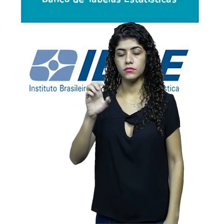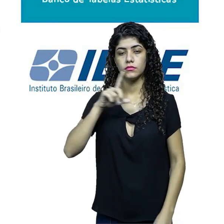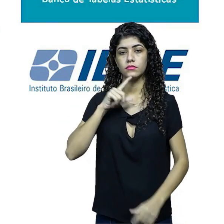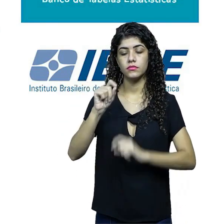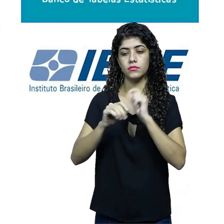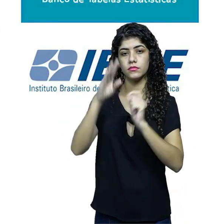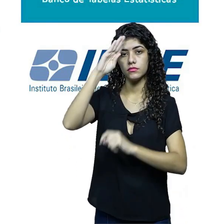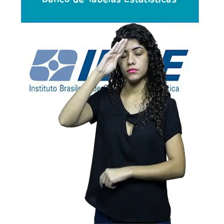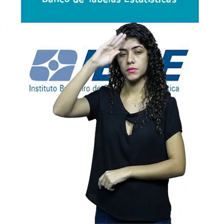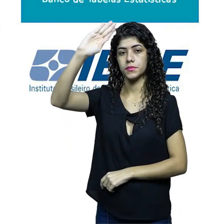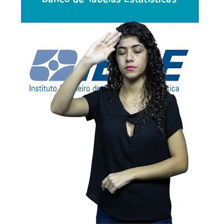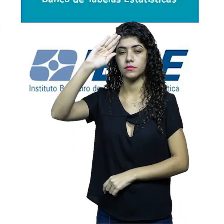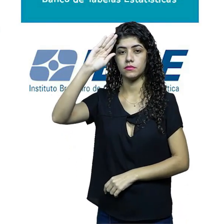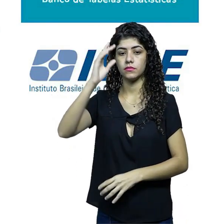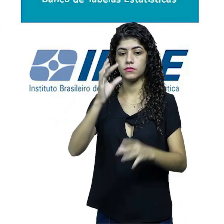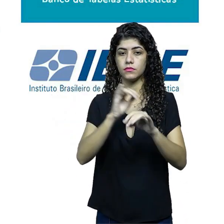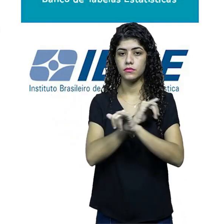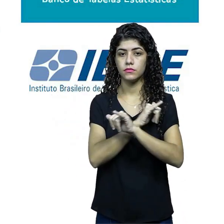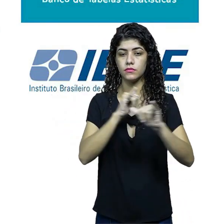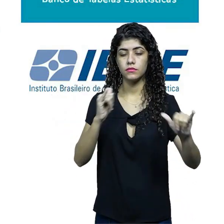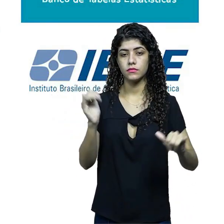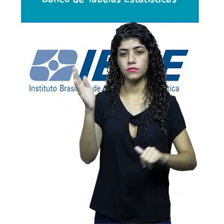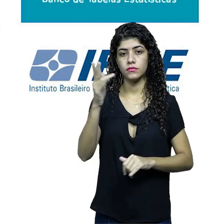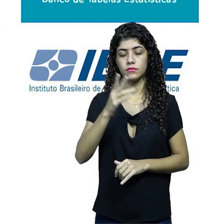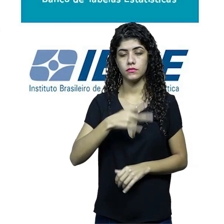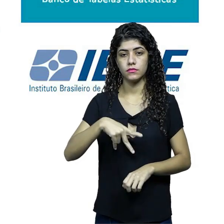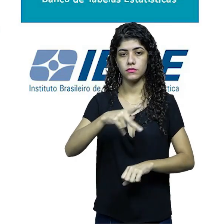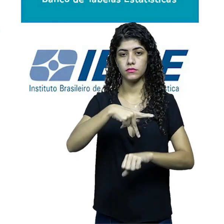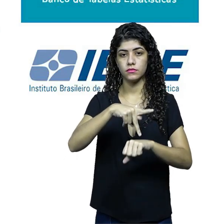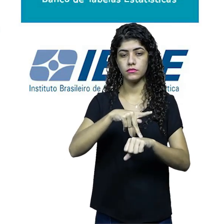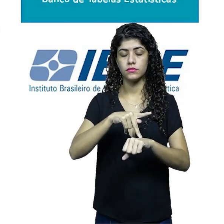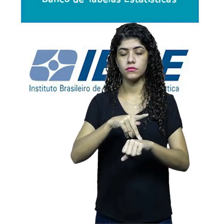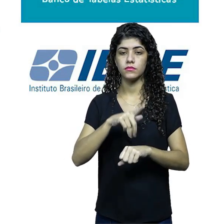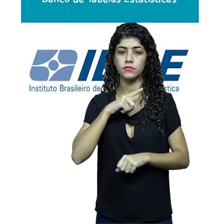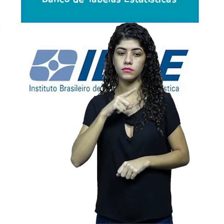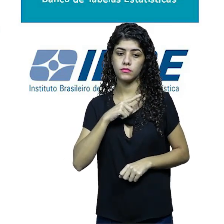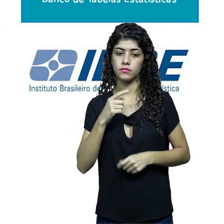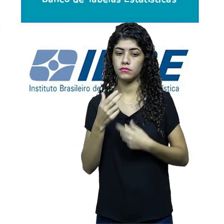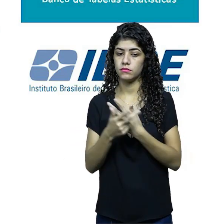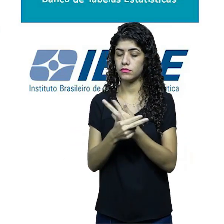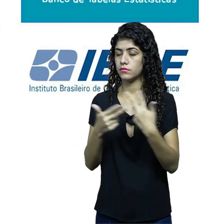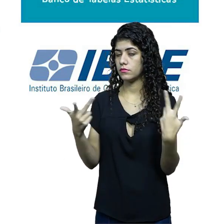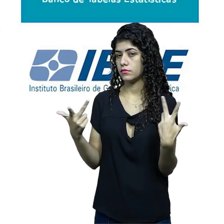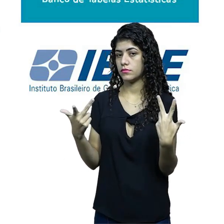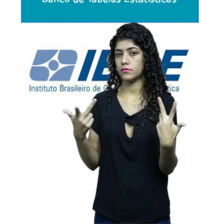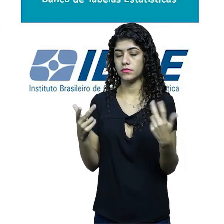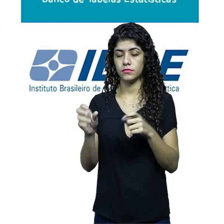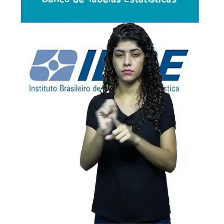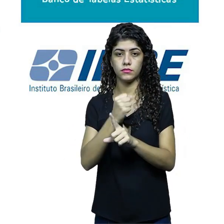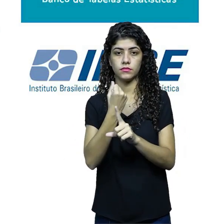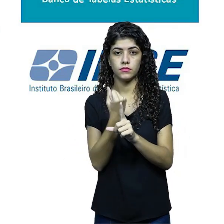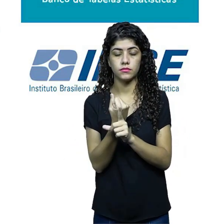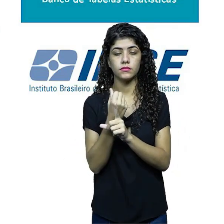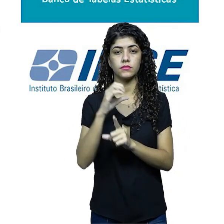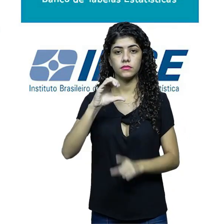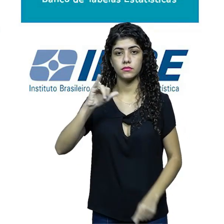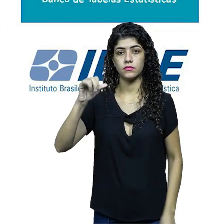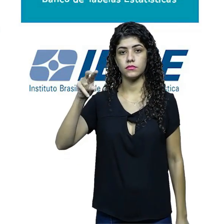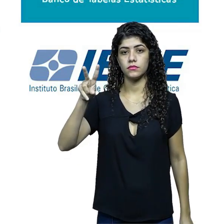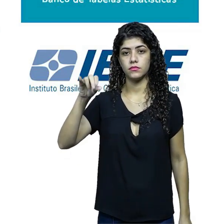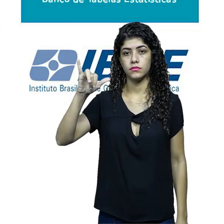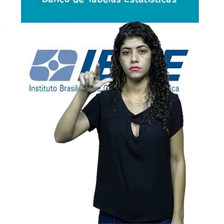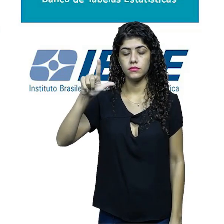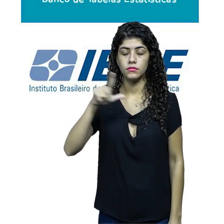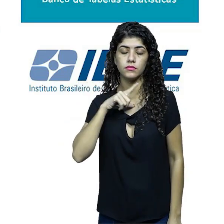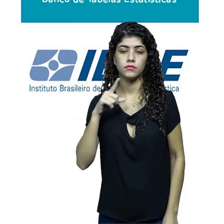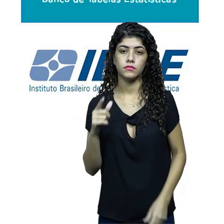Estatística, o IBGE, se constitui no principal provedor de dados e informações do país, que atende às necessidades dos mais diversos